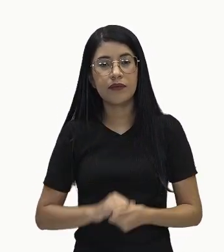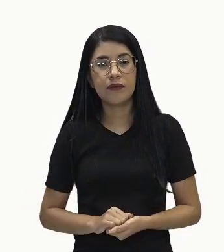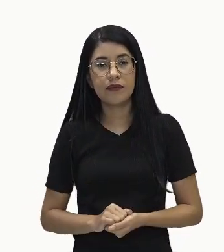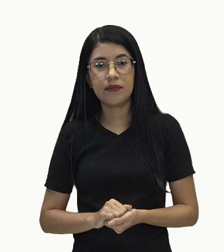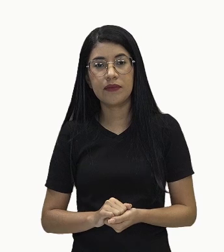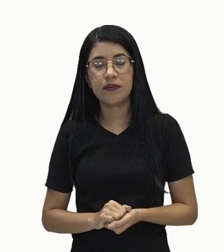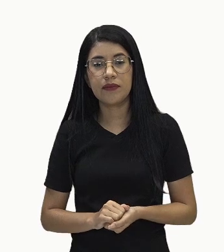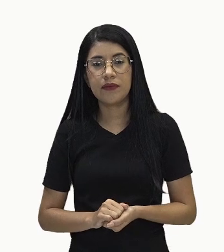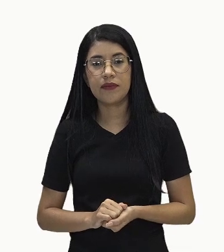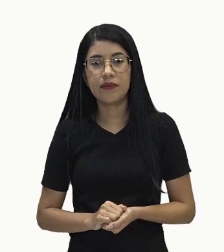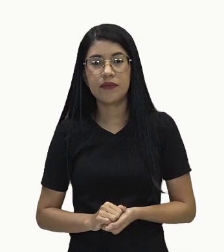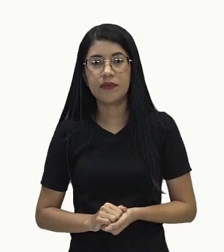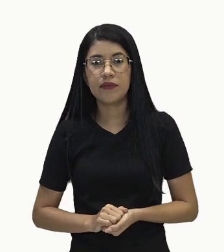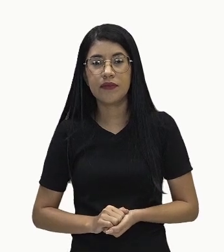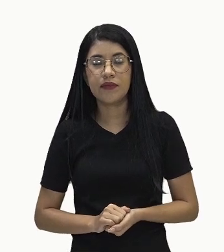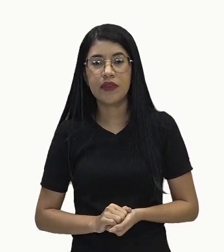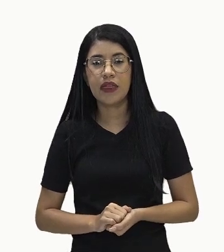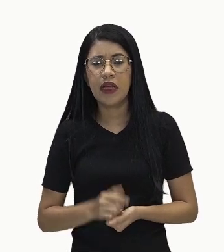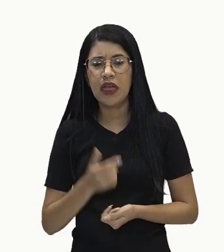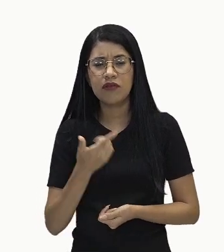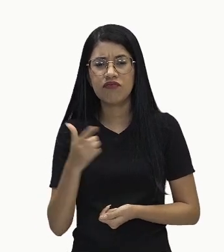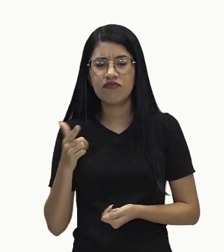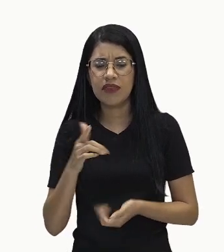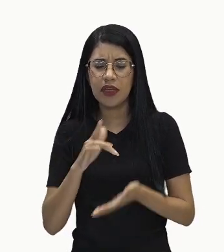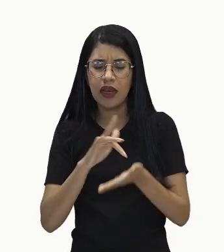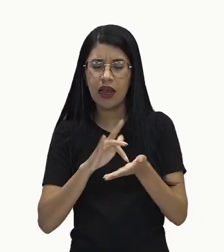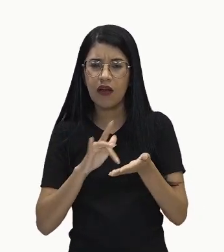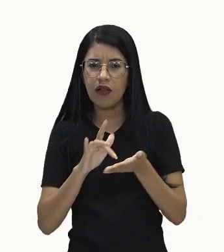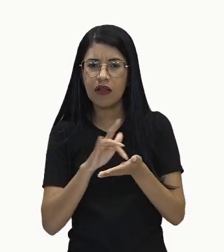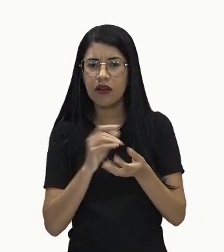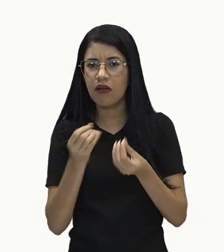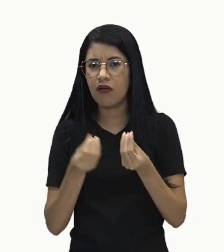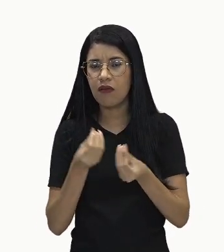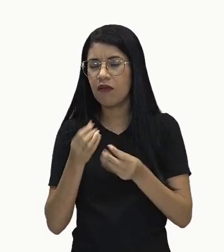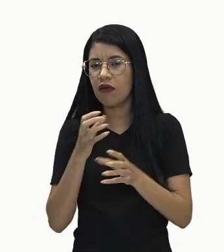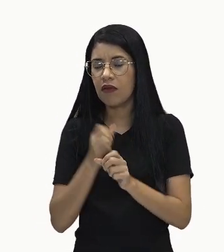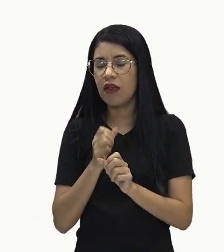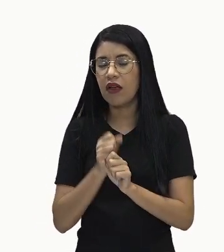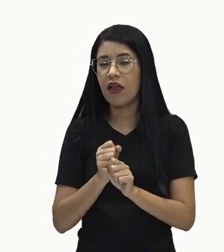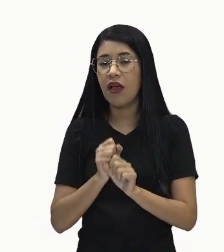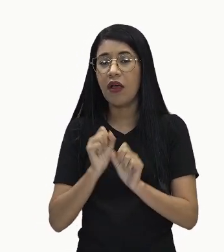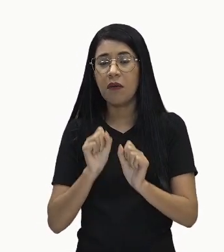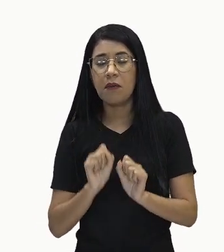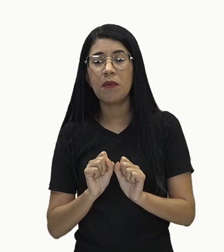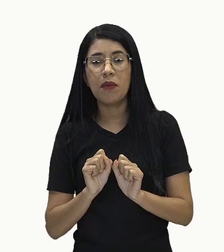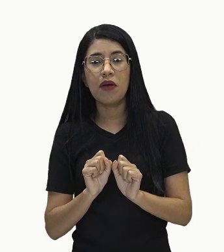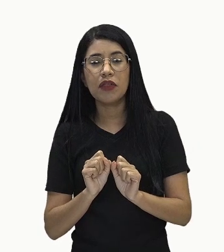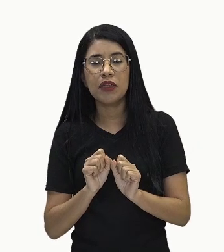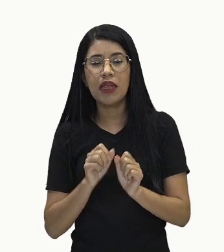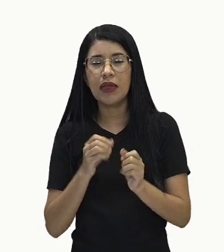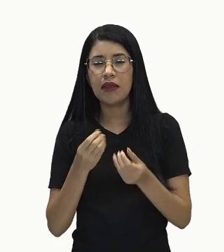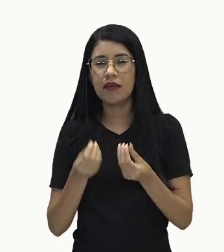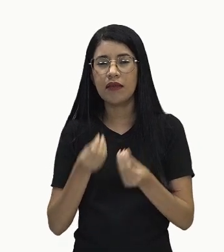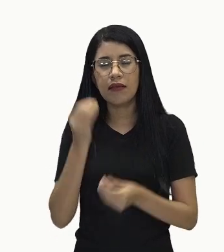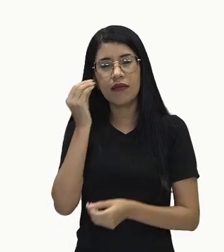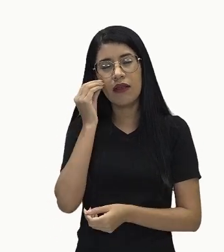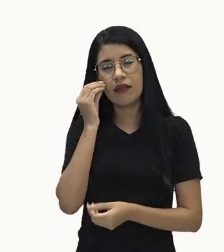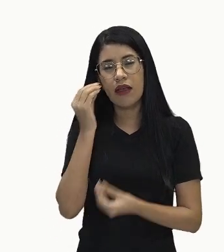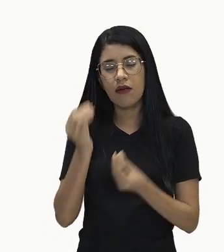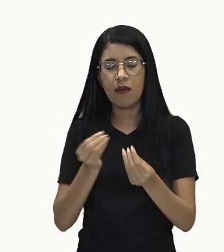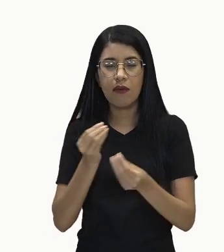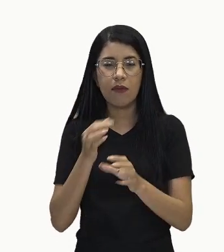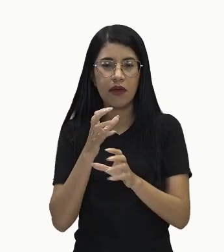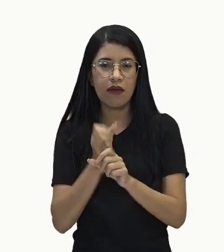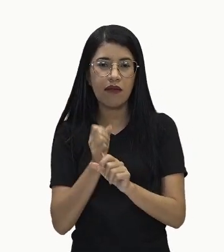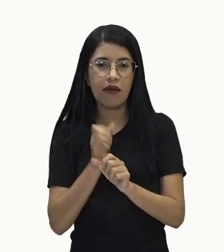né, de 10 vai ser quem? O nosso desvio padrão. A gente está querendo encontrar o desvio padrão. Aí eu não tenho uma calculadora para saber